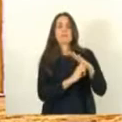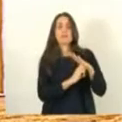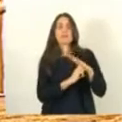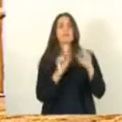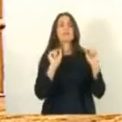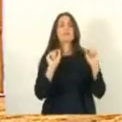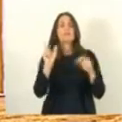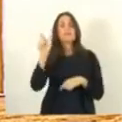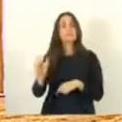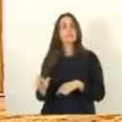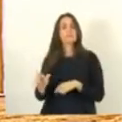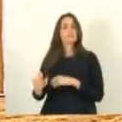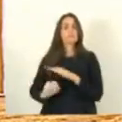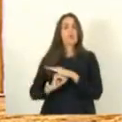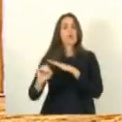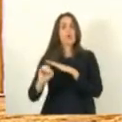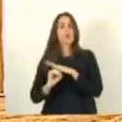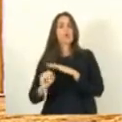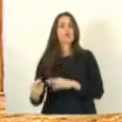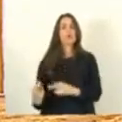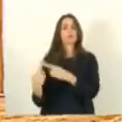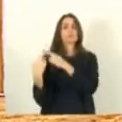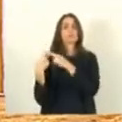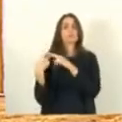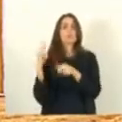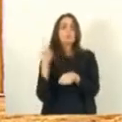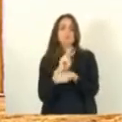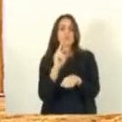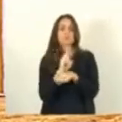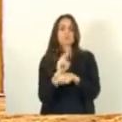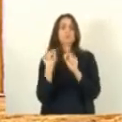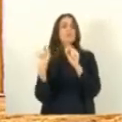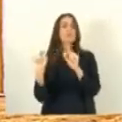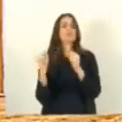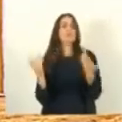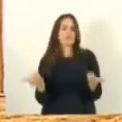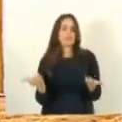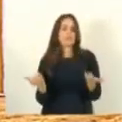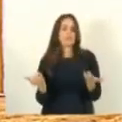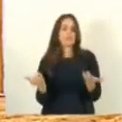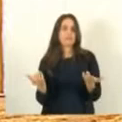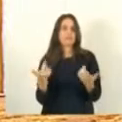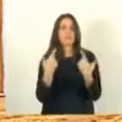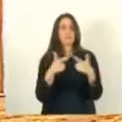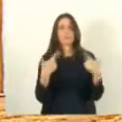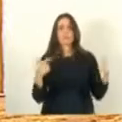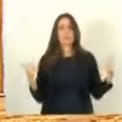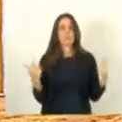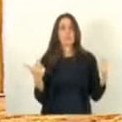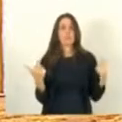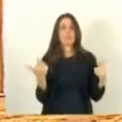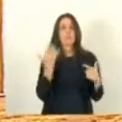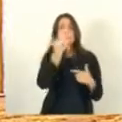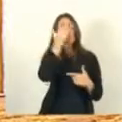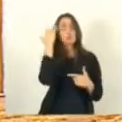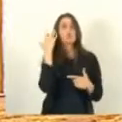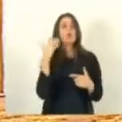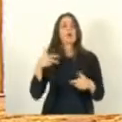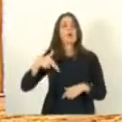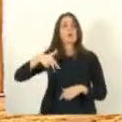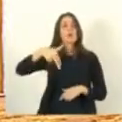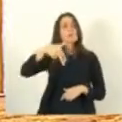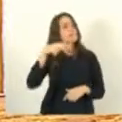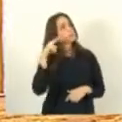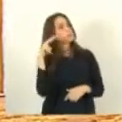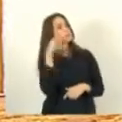um órgão do Estado ou órgão que seja responsável por esta obra, de tal forma que, se um cidadão comum